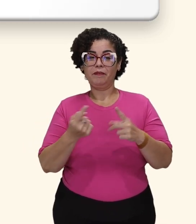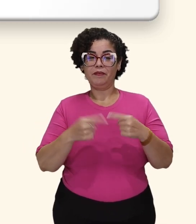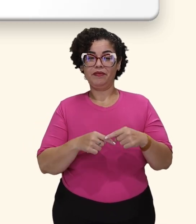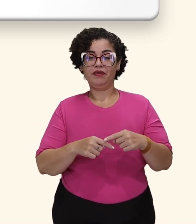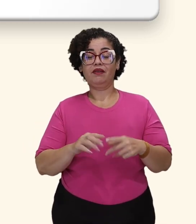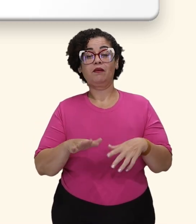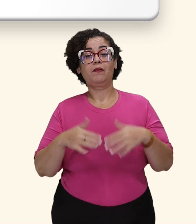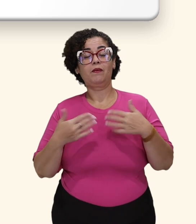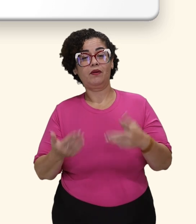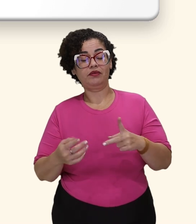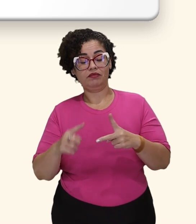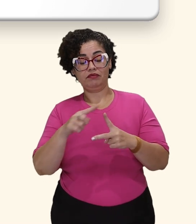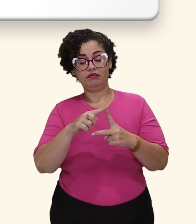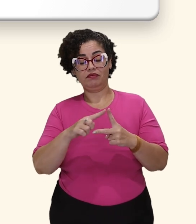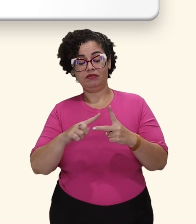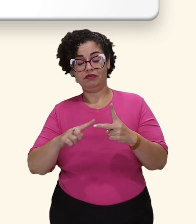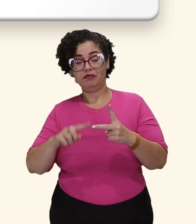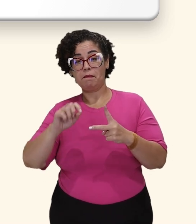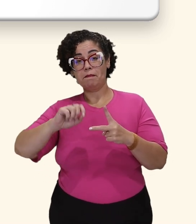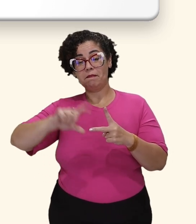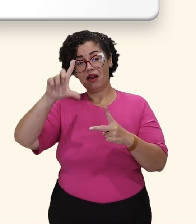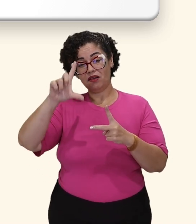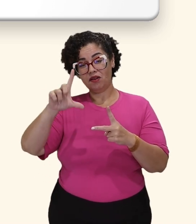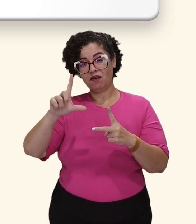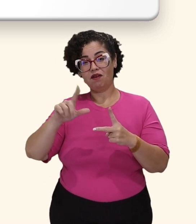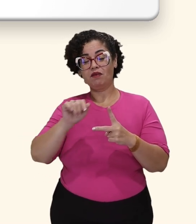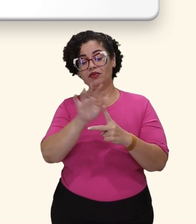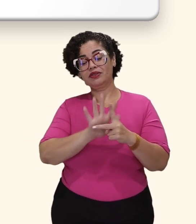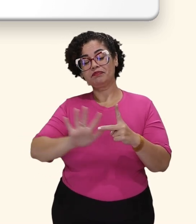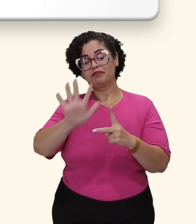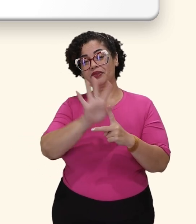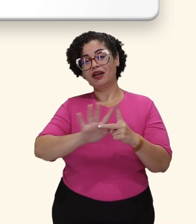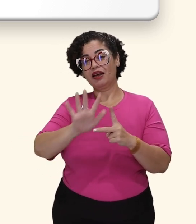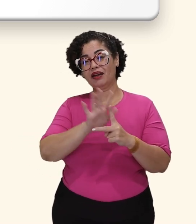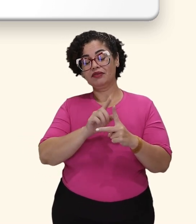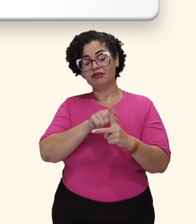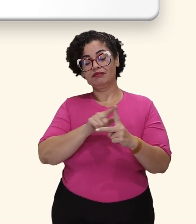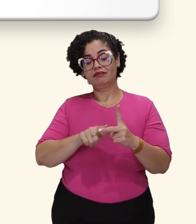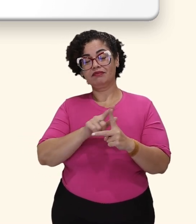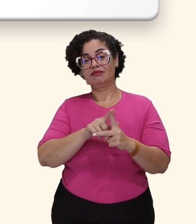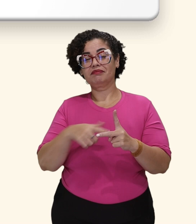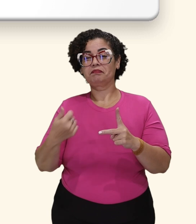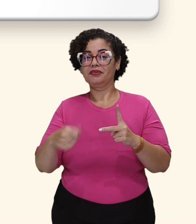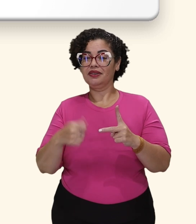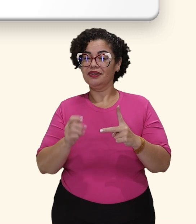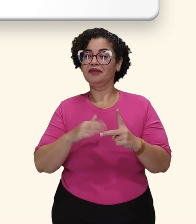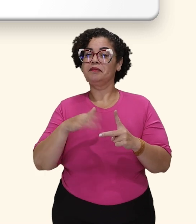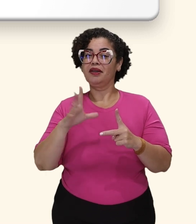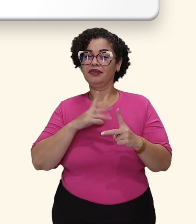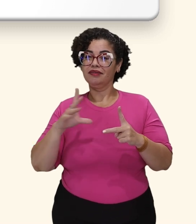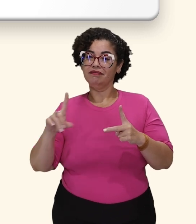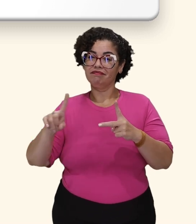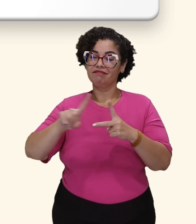lado. Assim, quanto maior for o lado, mais espaço entre os outros dois lados nós vamos